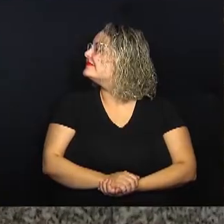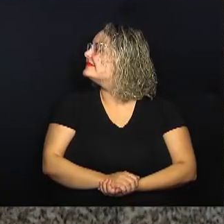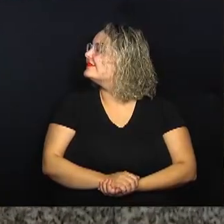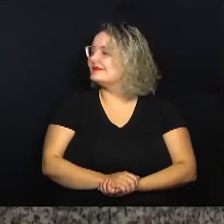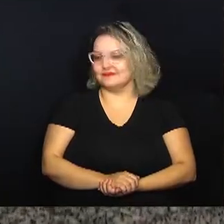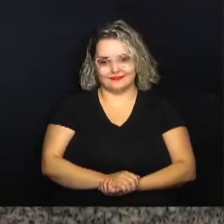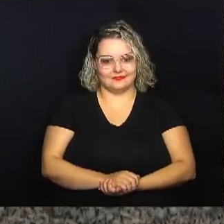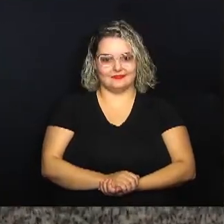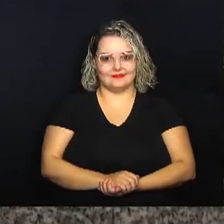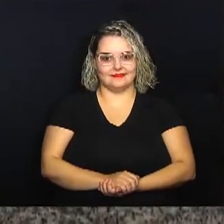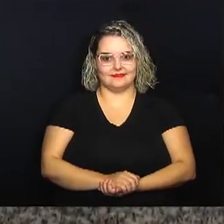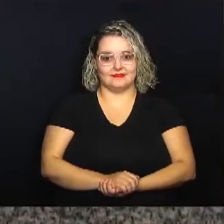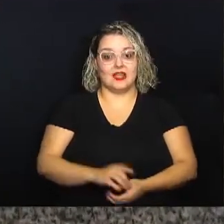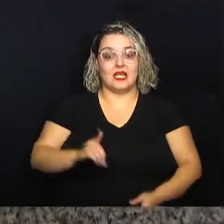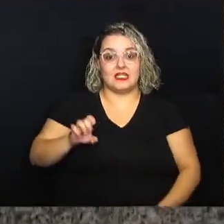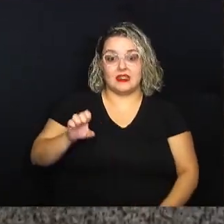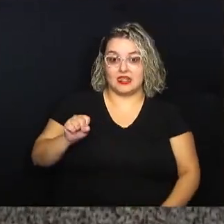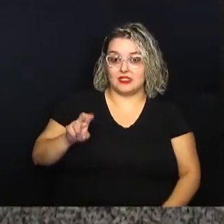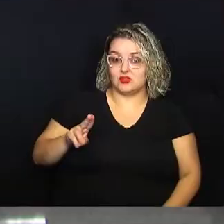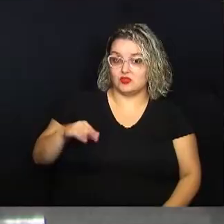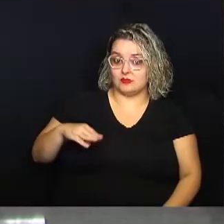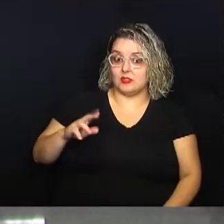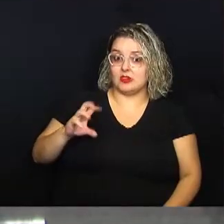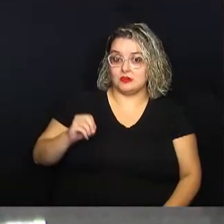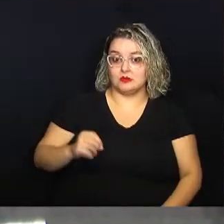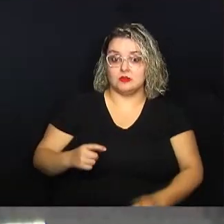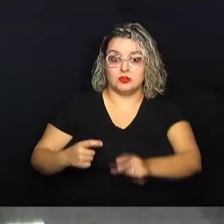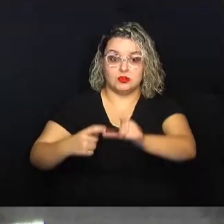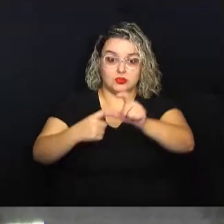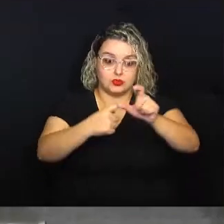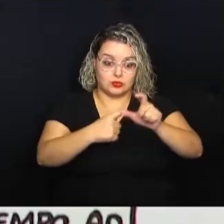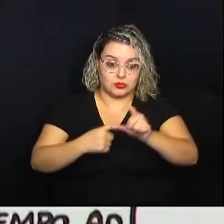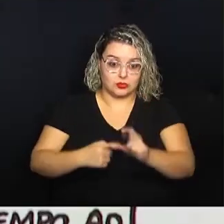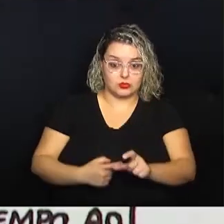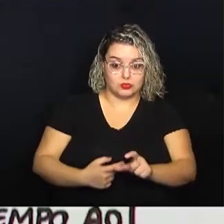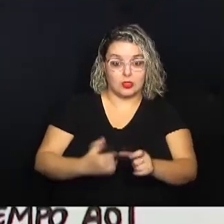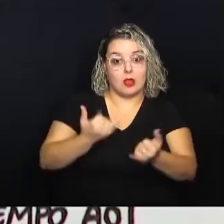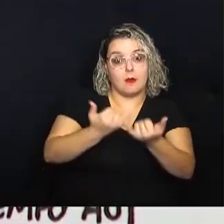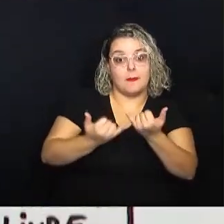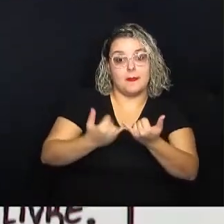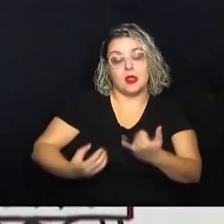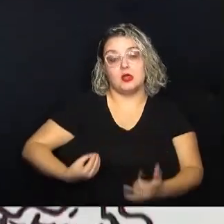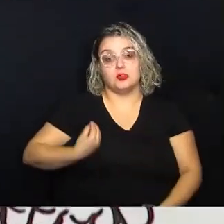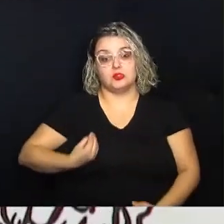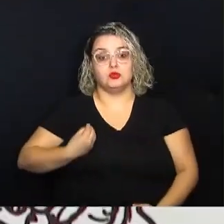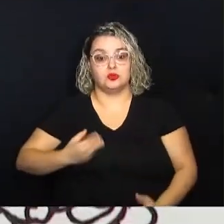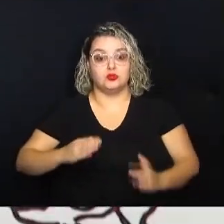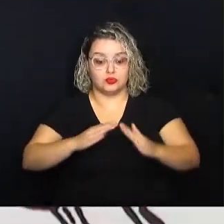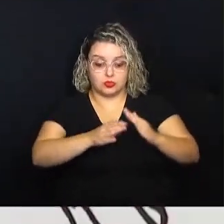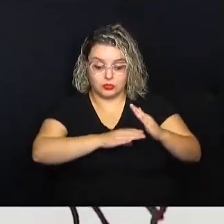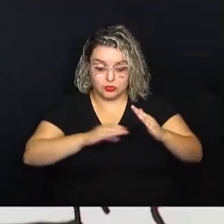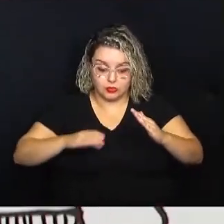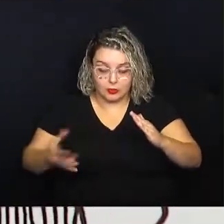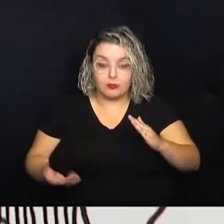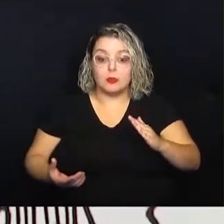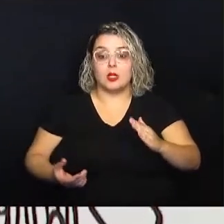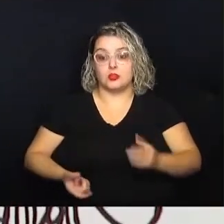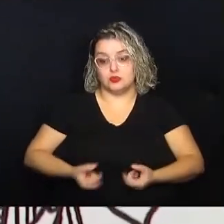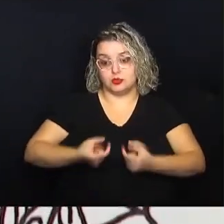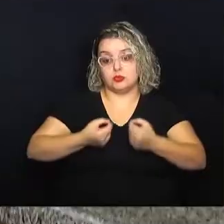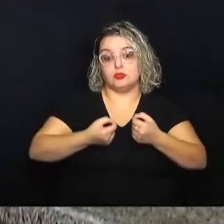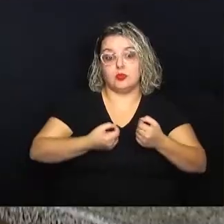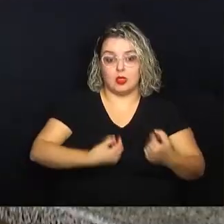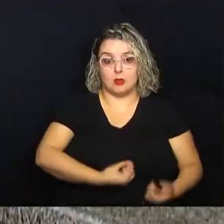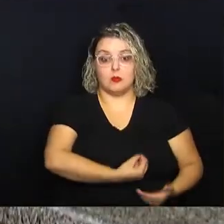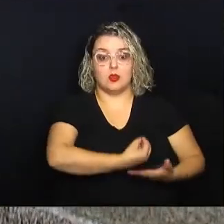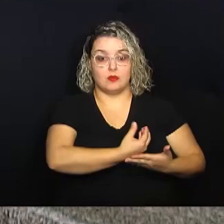Desumano é uma história em quadrinhos que traz parte das vivências em um ambulatório de oncologia, apresentando a vida de um